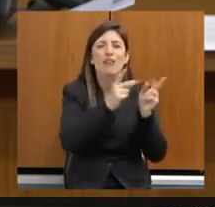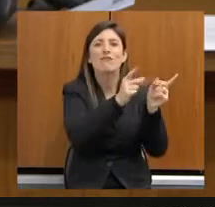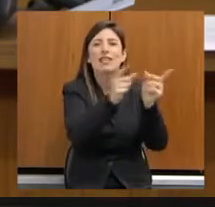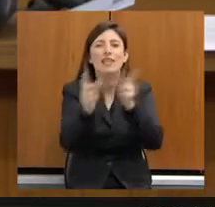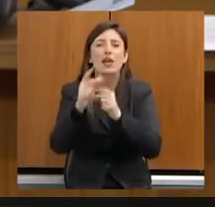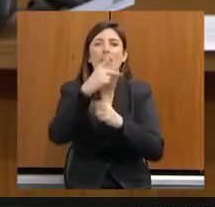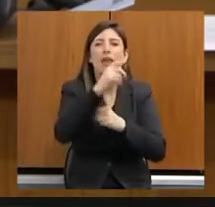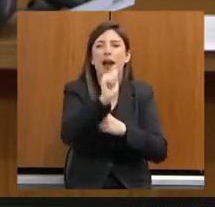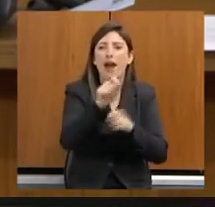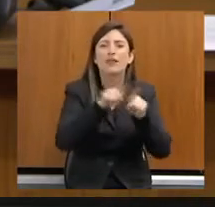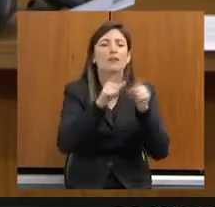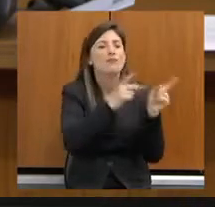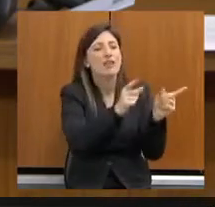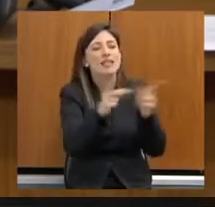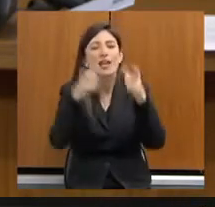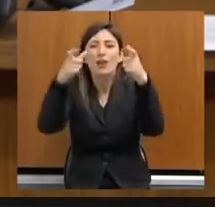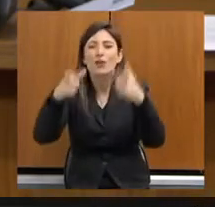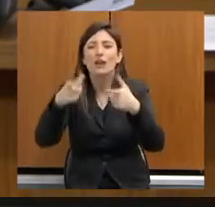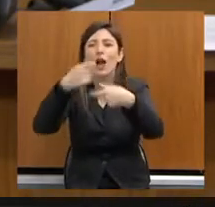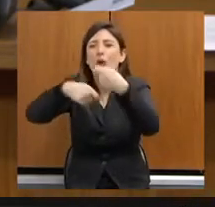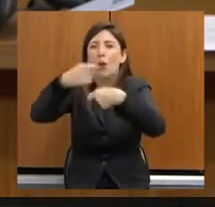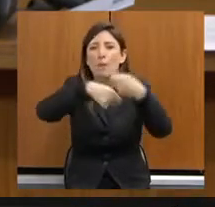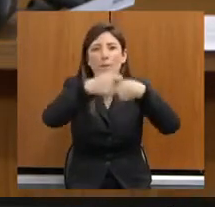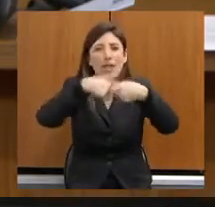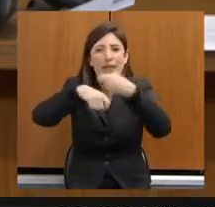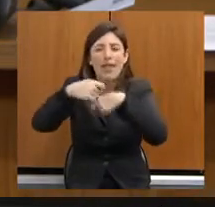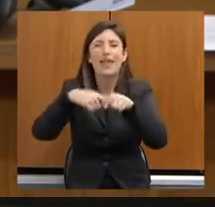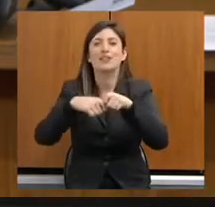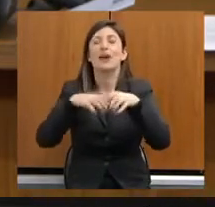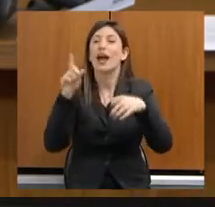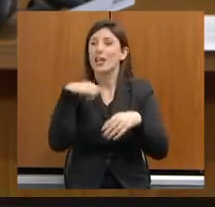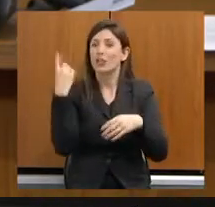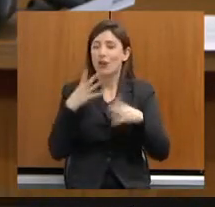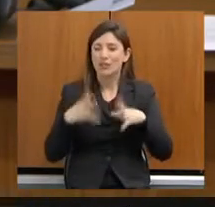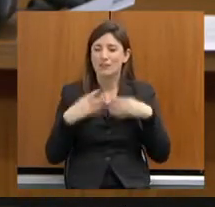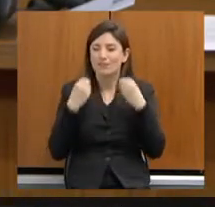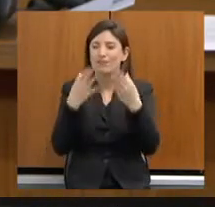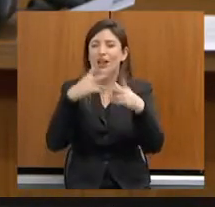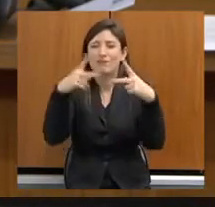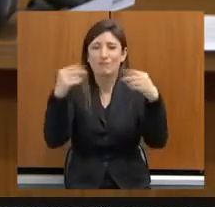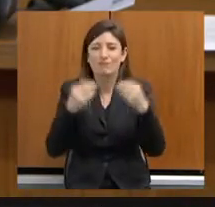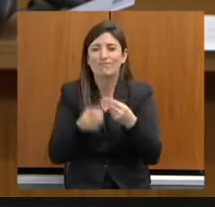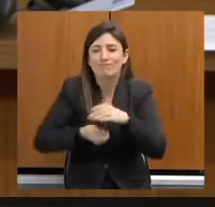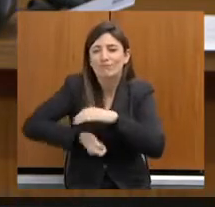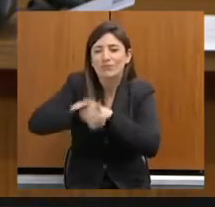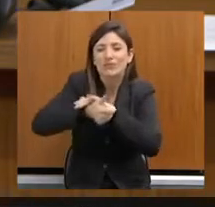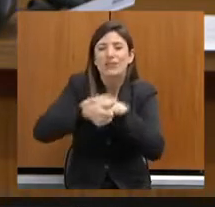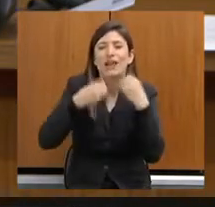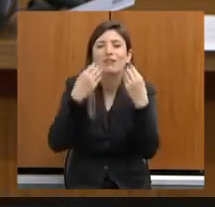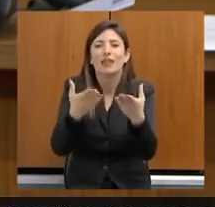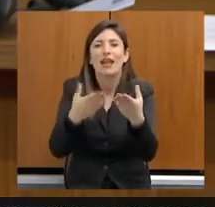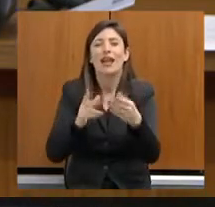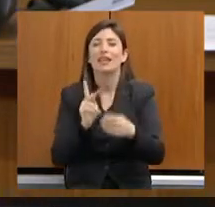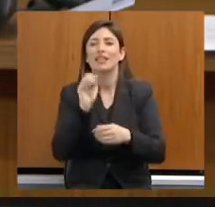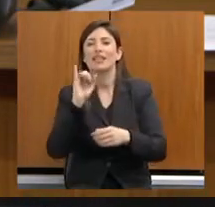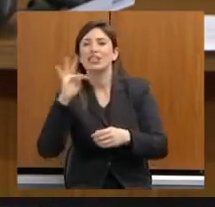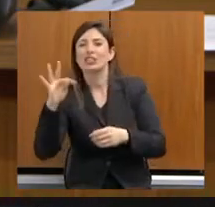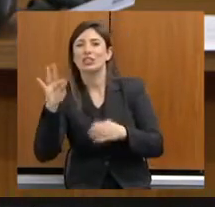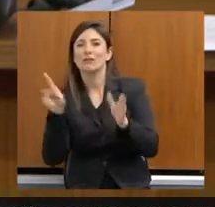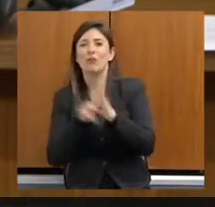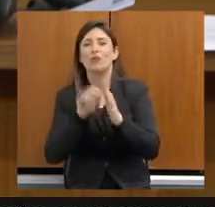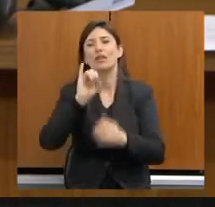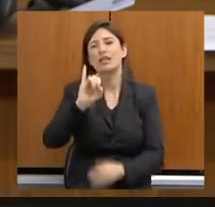que nosso governo apoiou com kits de irrigação são pequenos kits de irrigação que ajudam muito esses agricultores